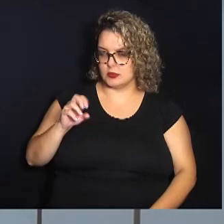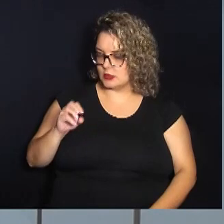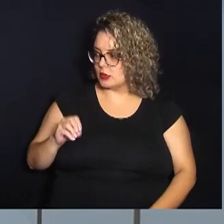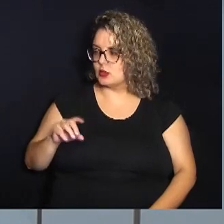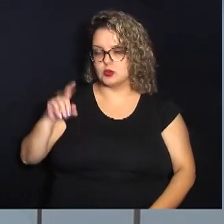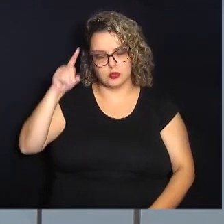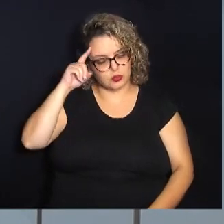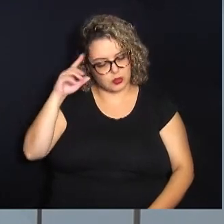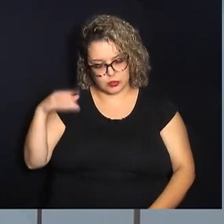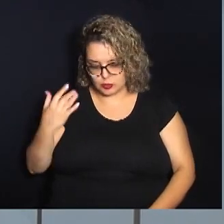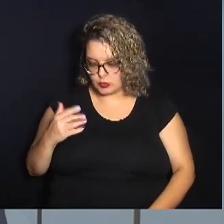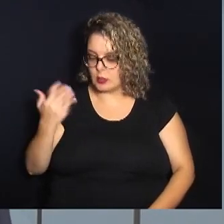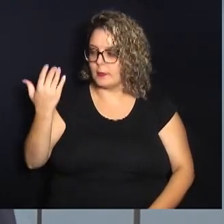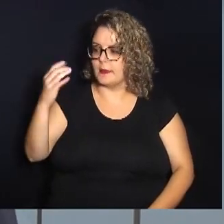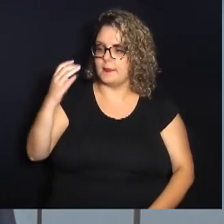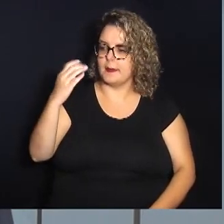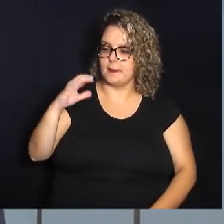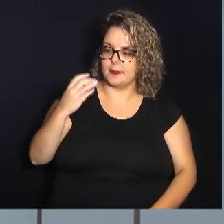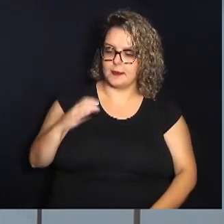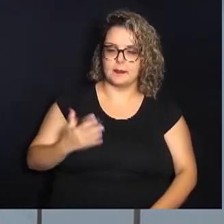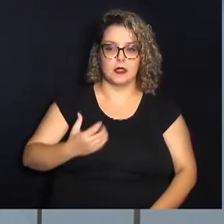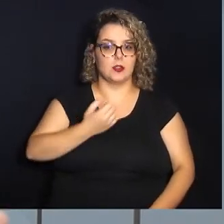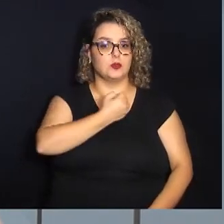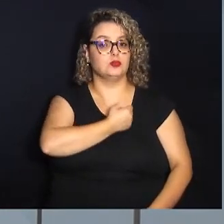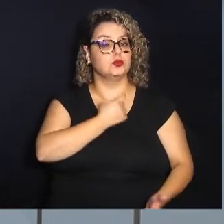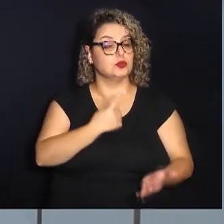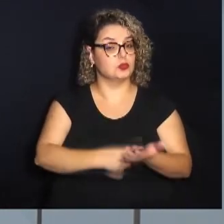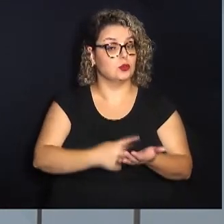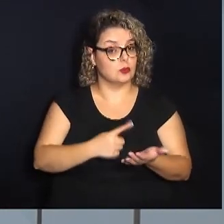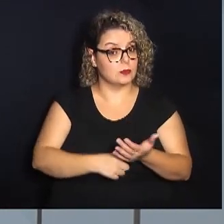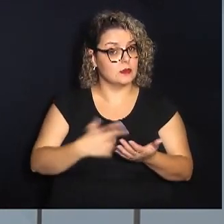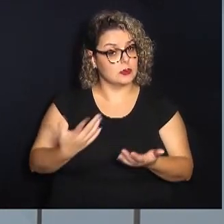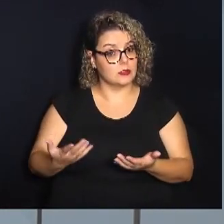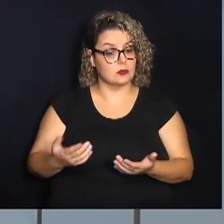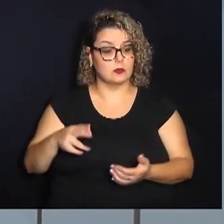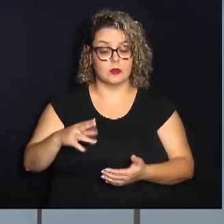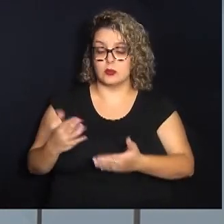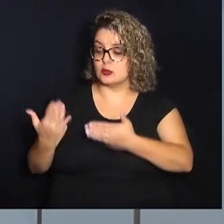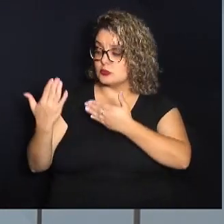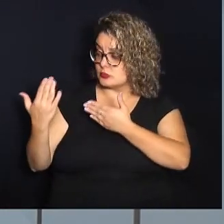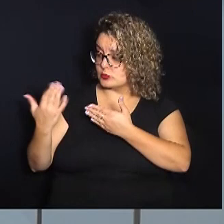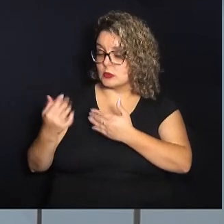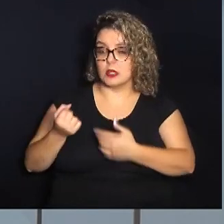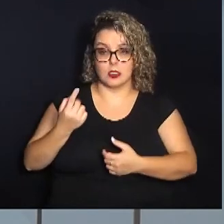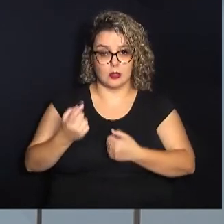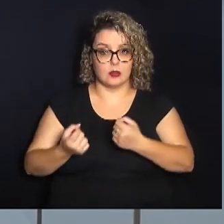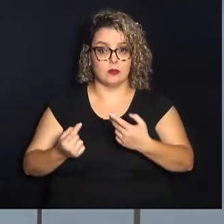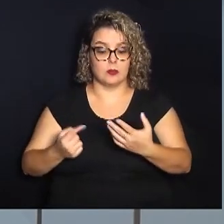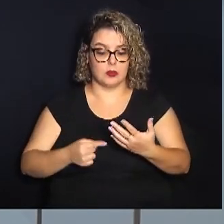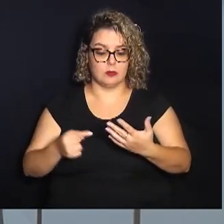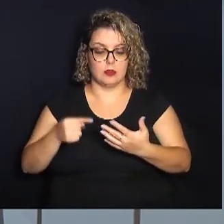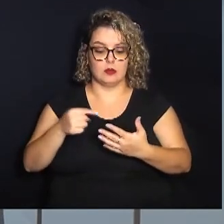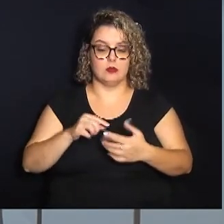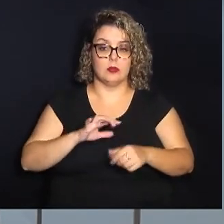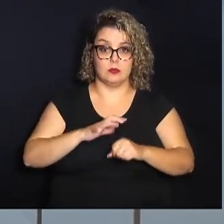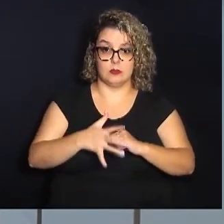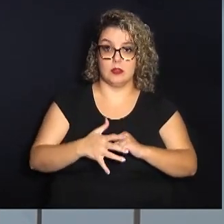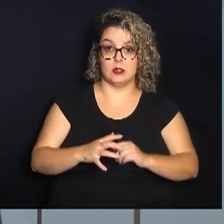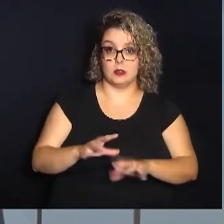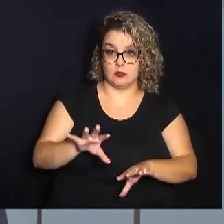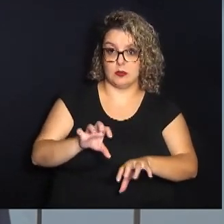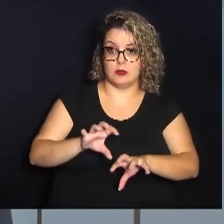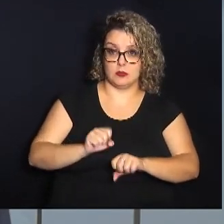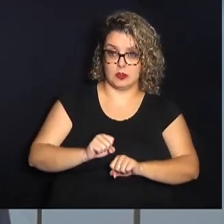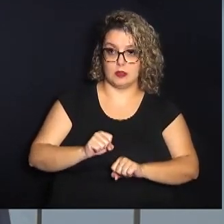dia abastecido ele com o número de casos. Então, uns pontos positivos da Covid a gente absorve, porém